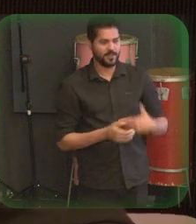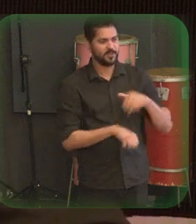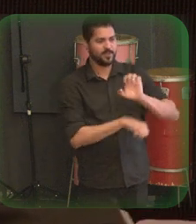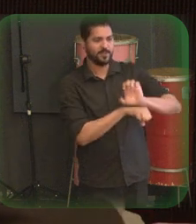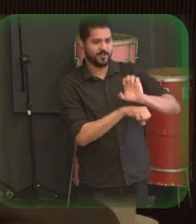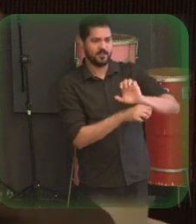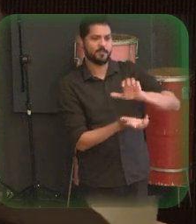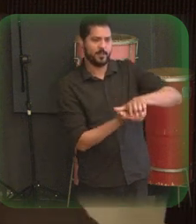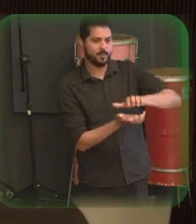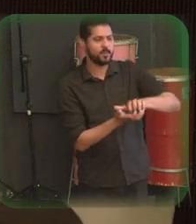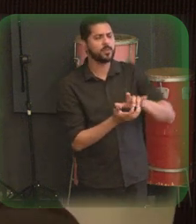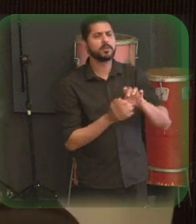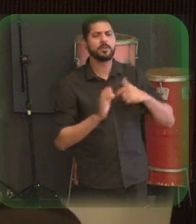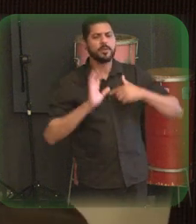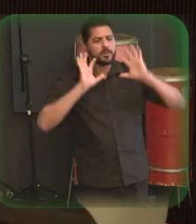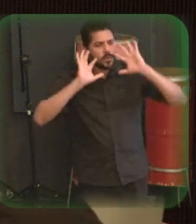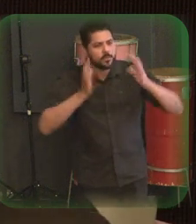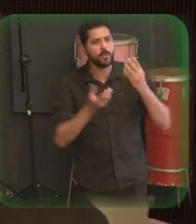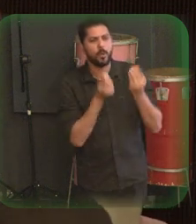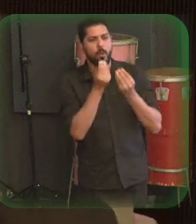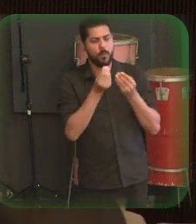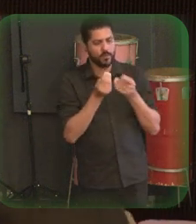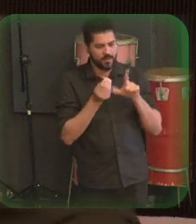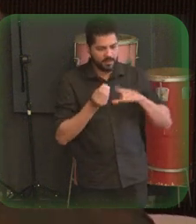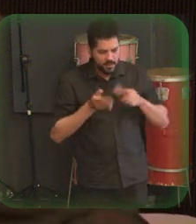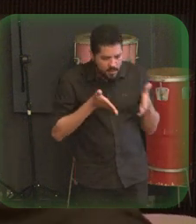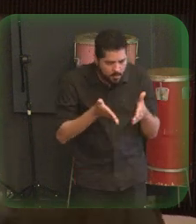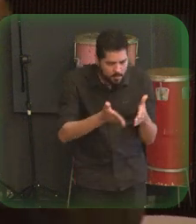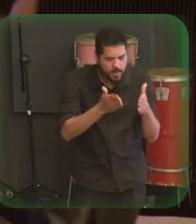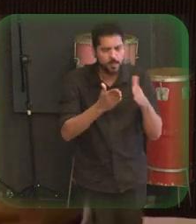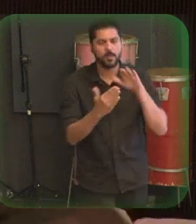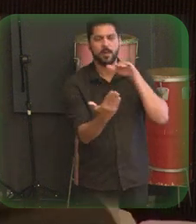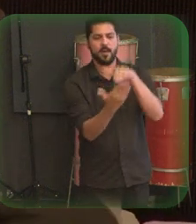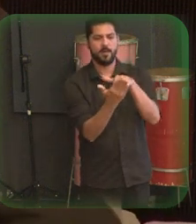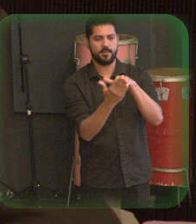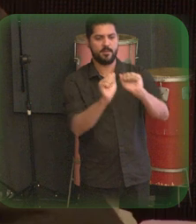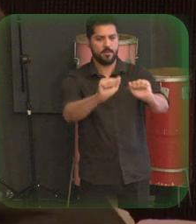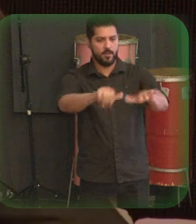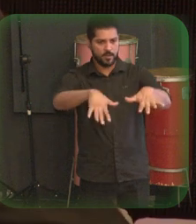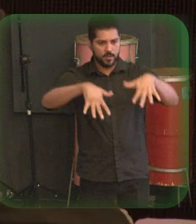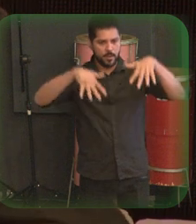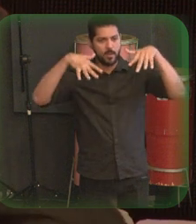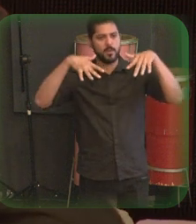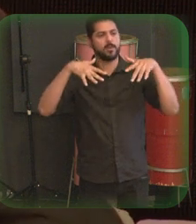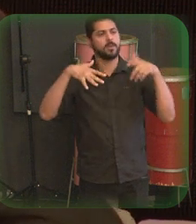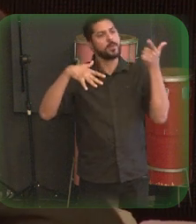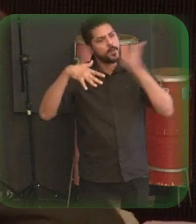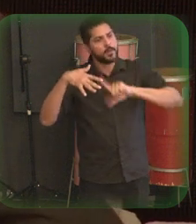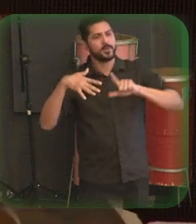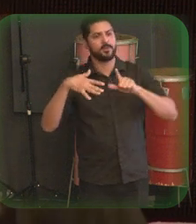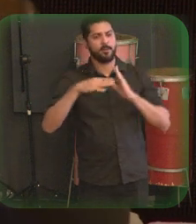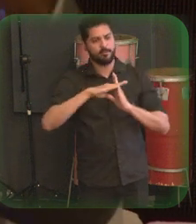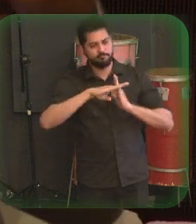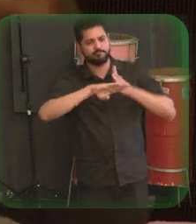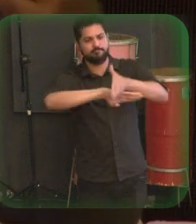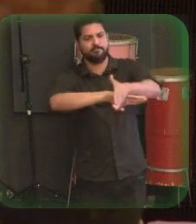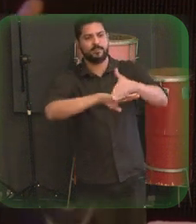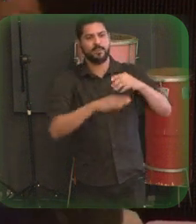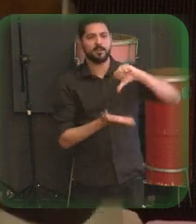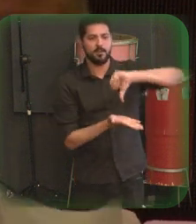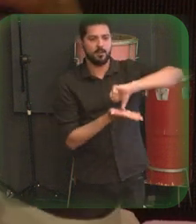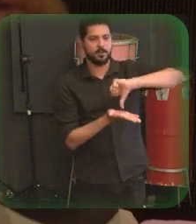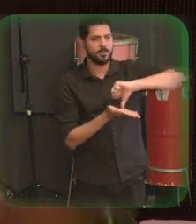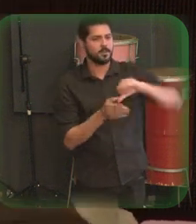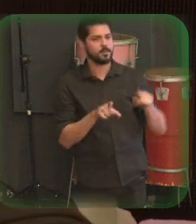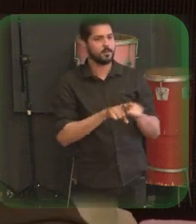uma resolução do problema do acesso provisório, que já nos dá uma condição de acesso ao campus e dá os